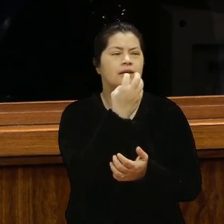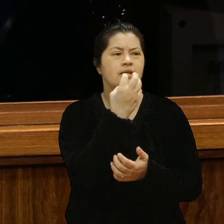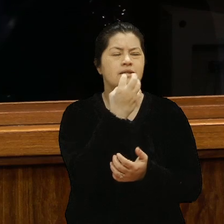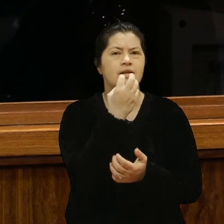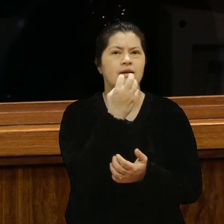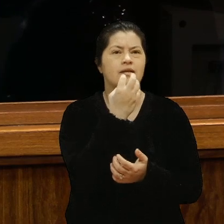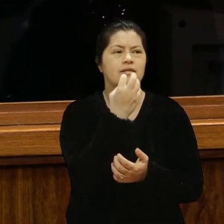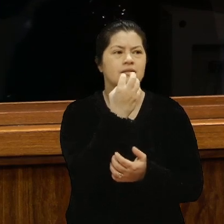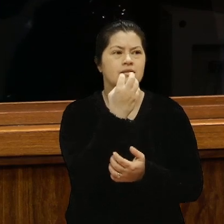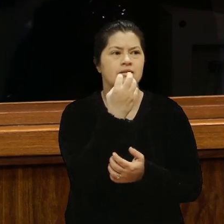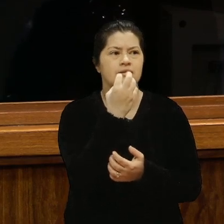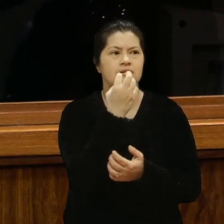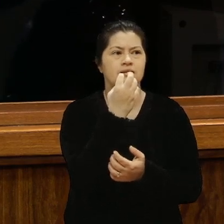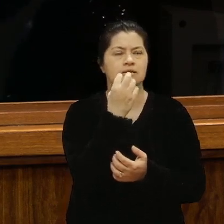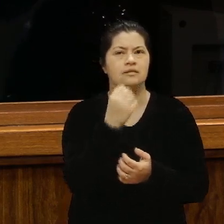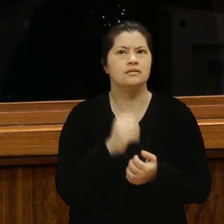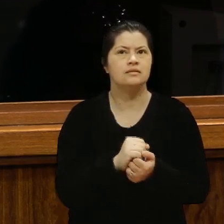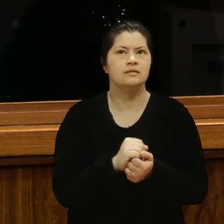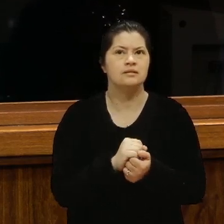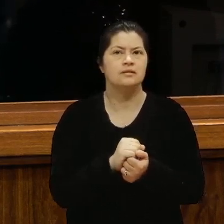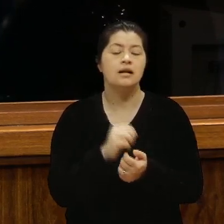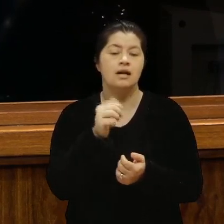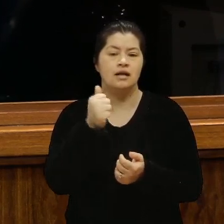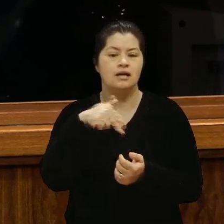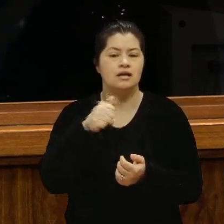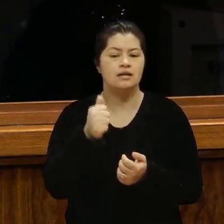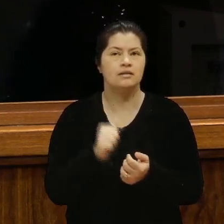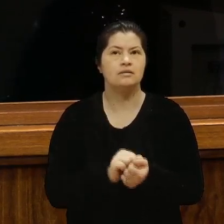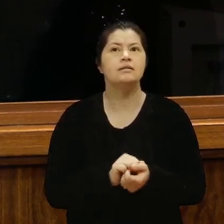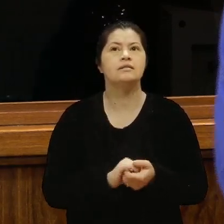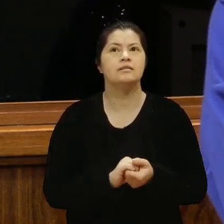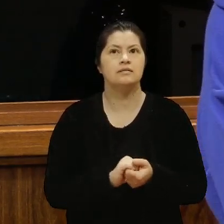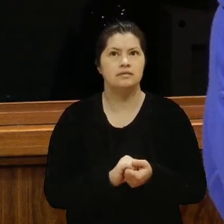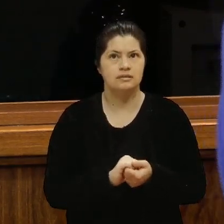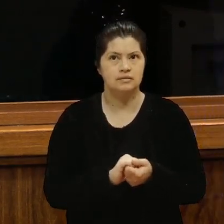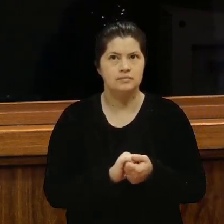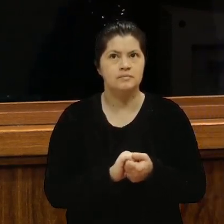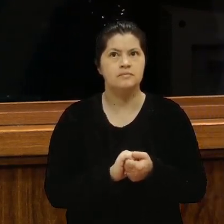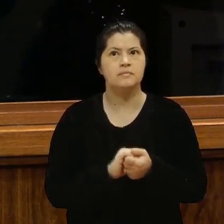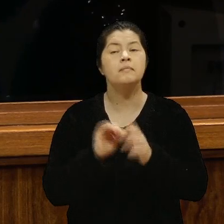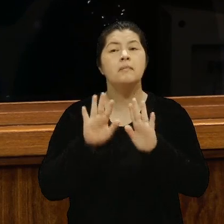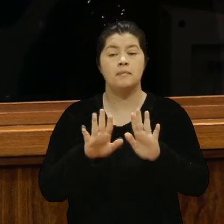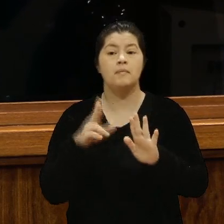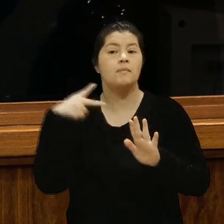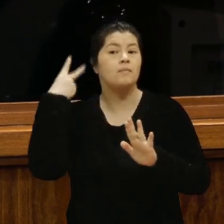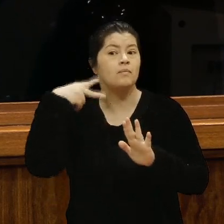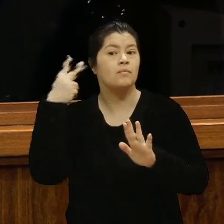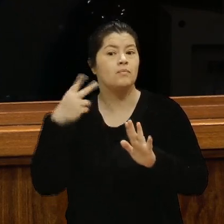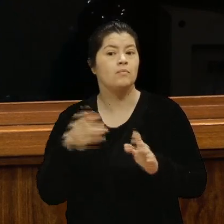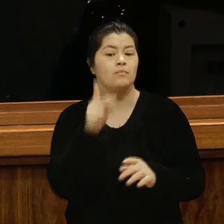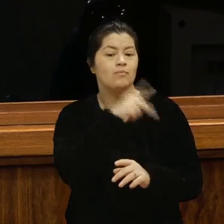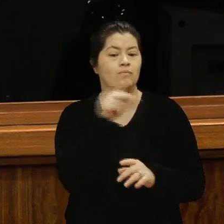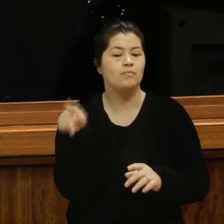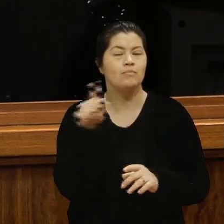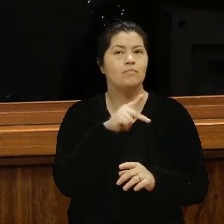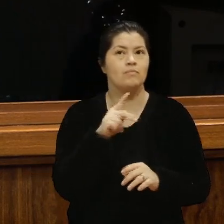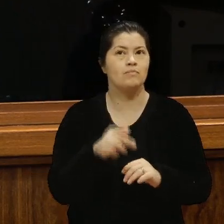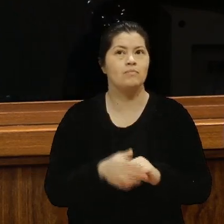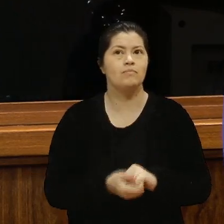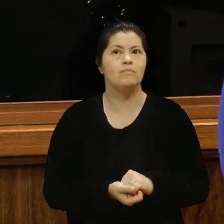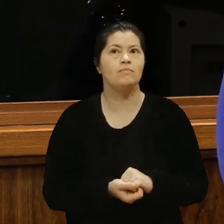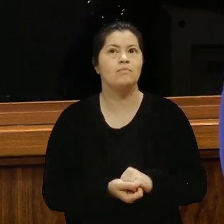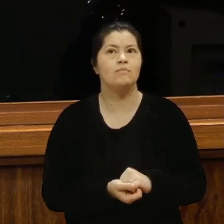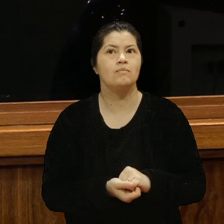cidade. Eu estou falando para vocês, né, não poderia virar assim, mas estou vereadora, mas sou professora da